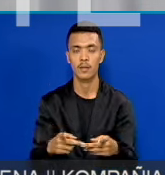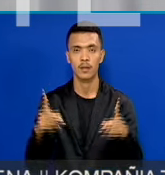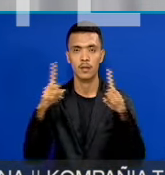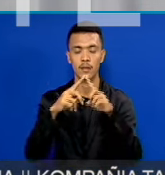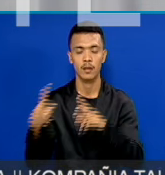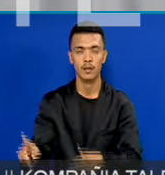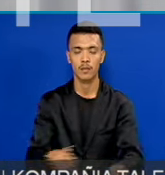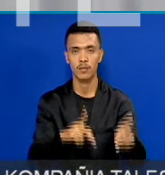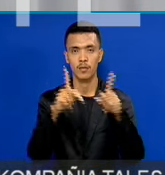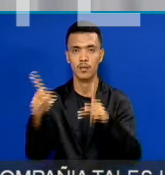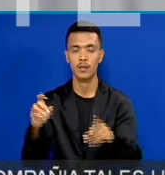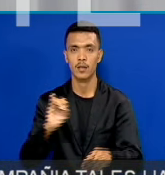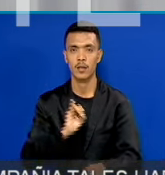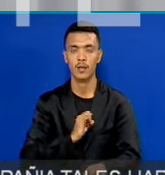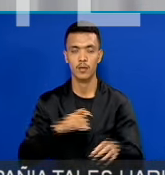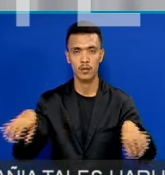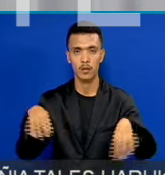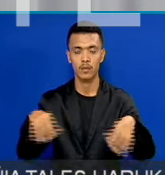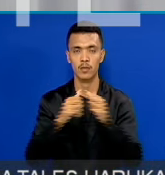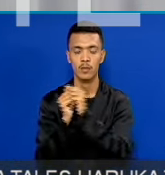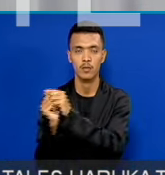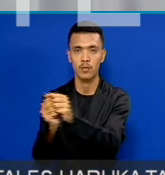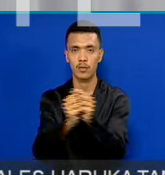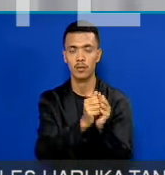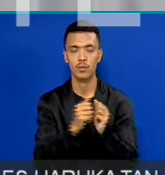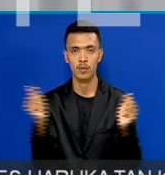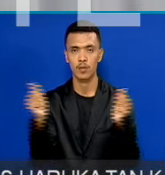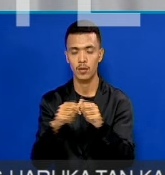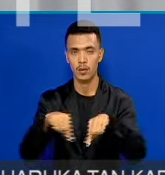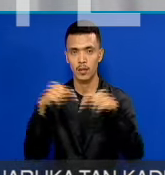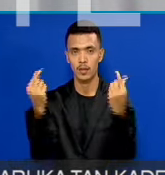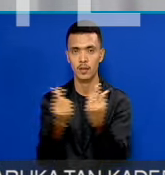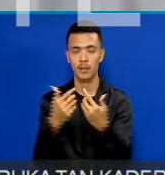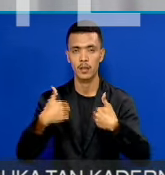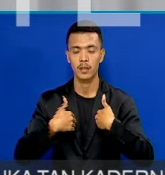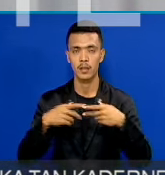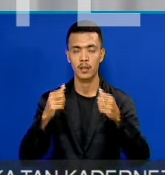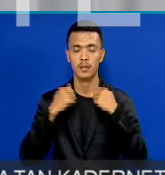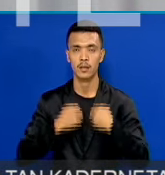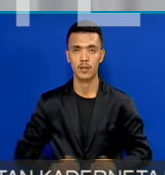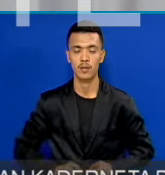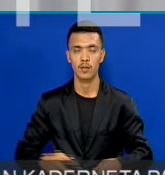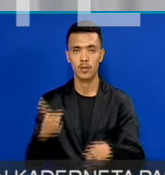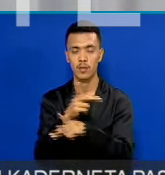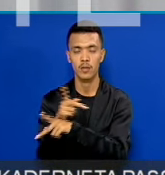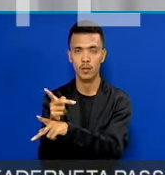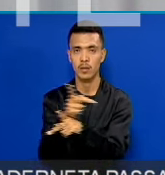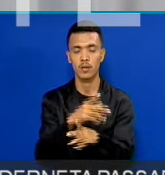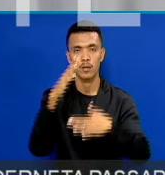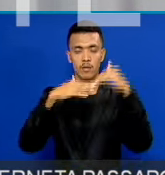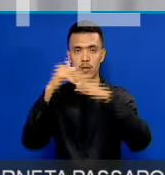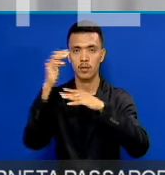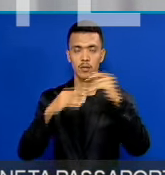de nós. Ao seu serviço, muito com a equipa toma. E o setor saúde e assegura que a infraestrutura da